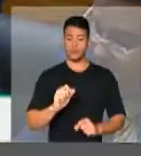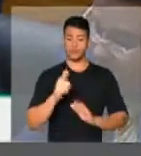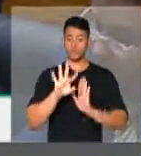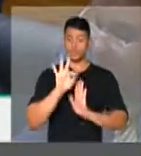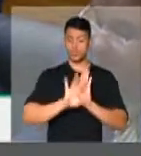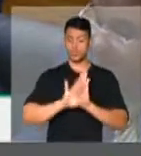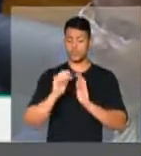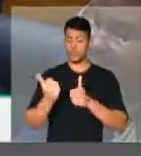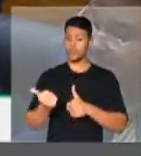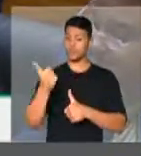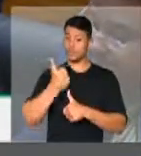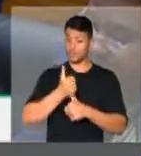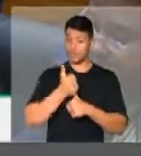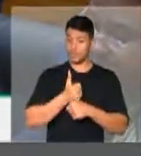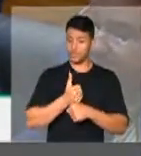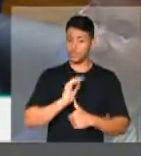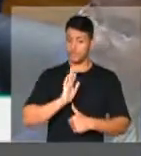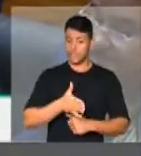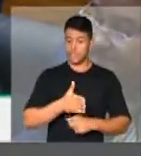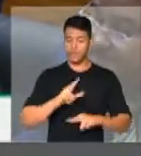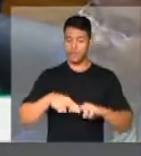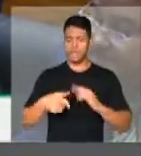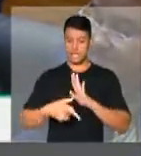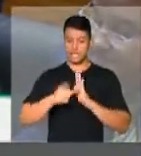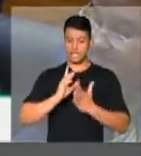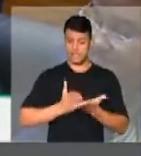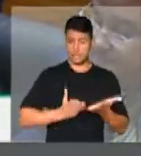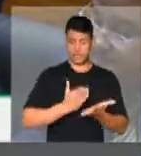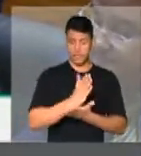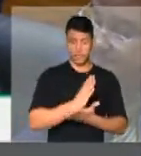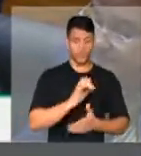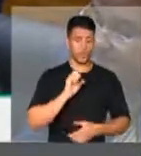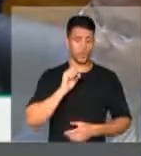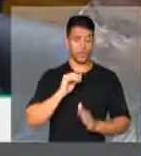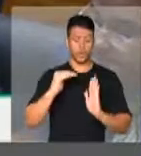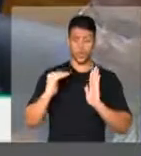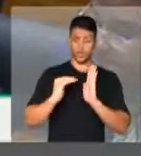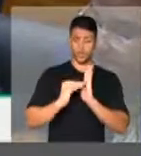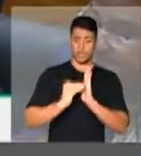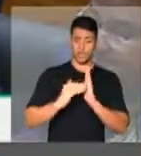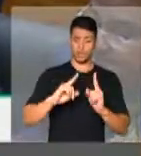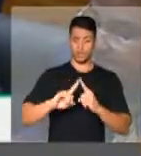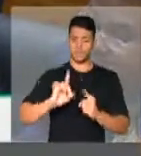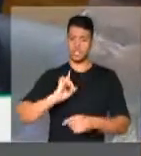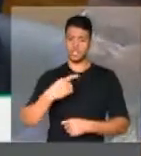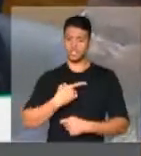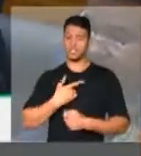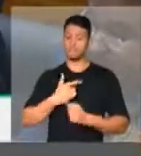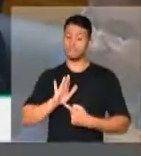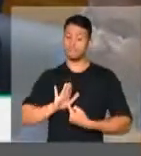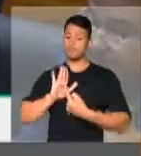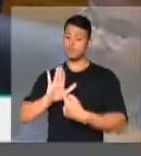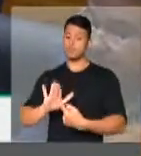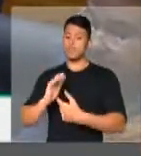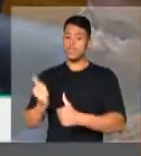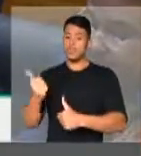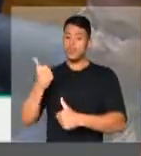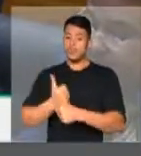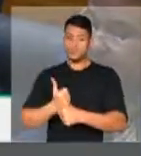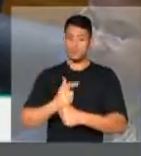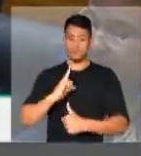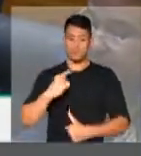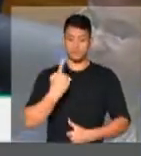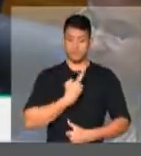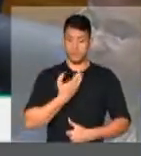de diversos deputados que participaram ativamente da comissão especial, e nós queremos exatamente garantir essa votação para até o final